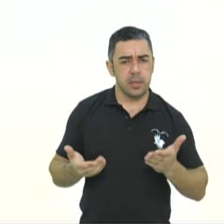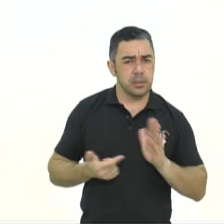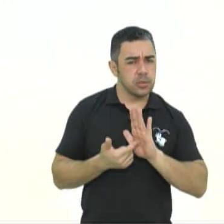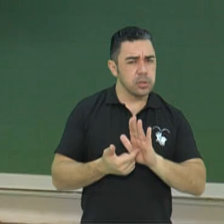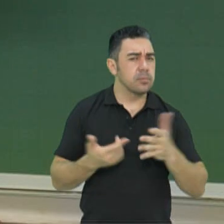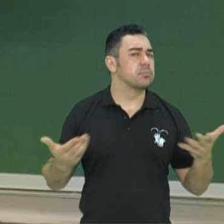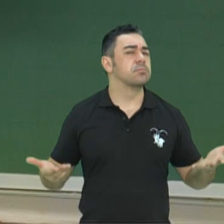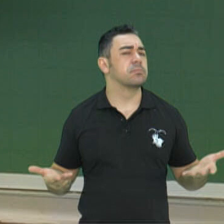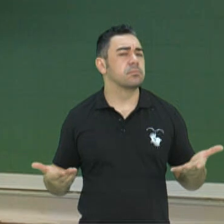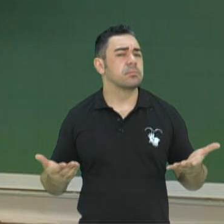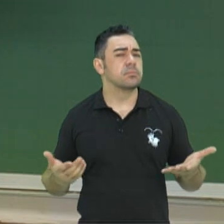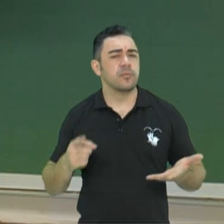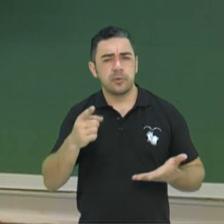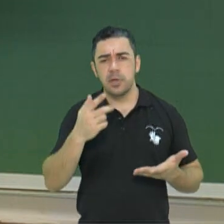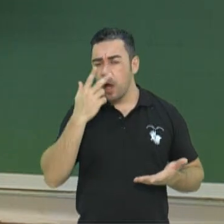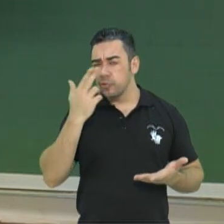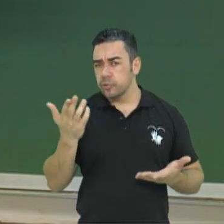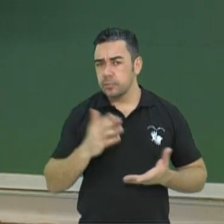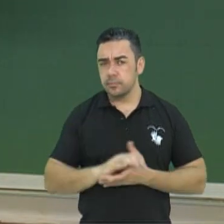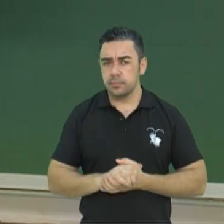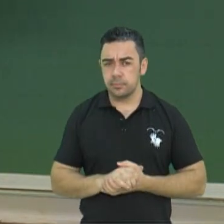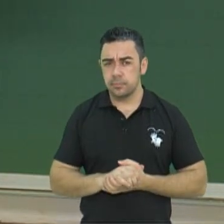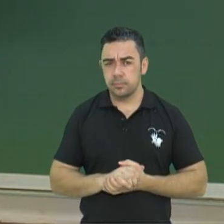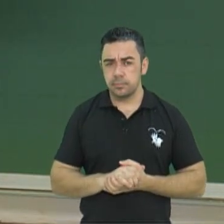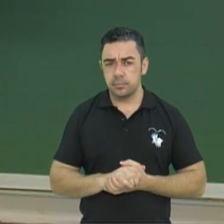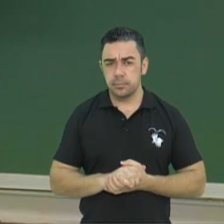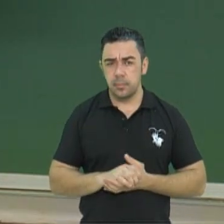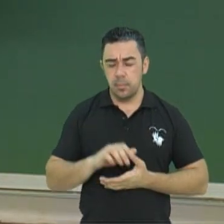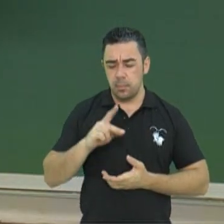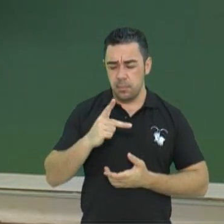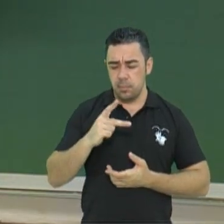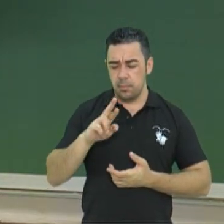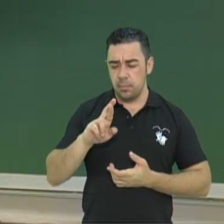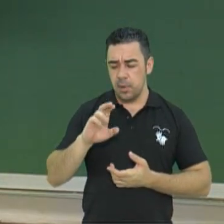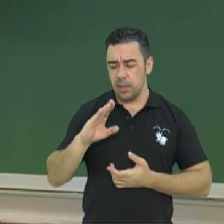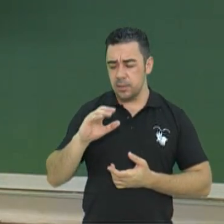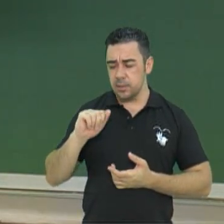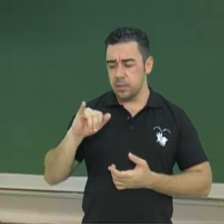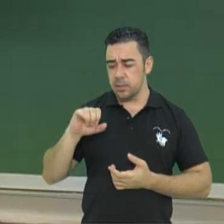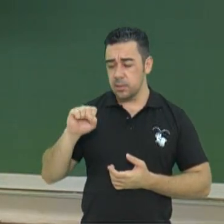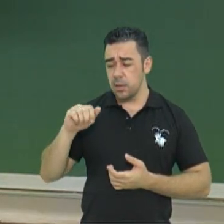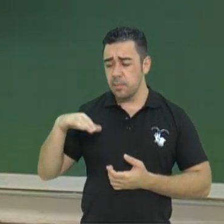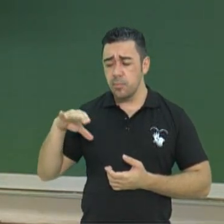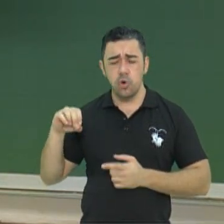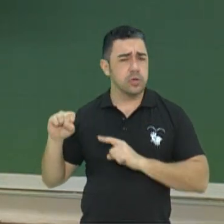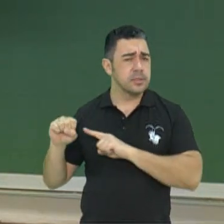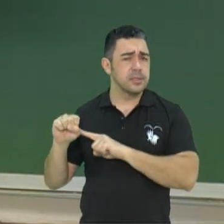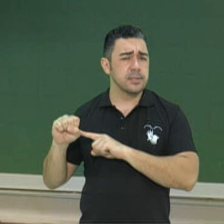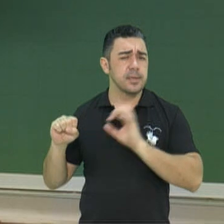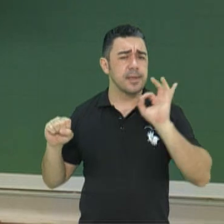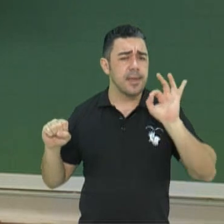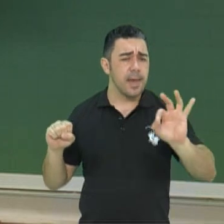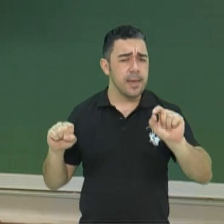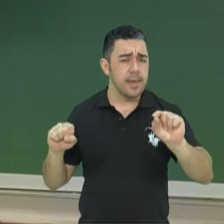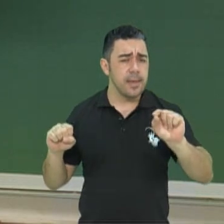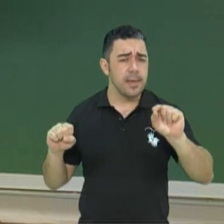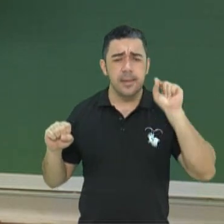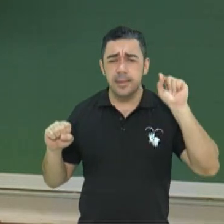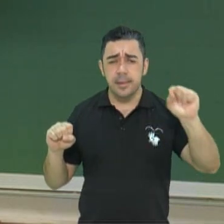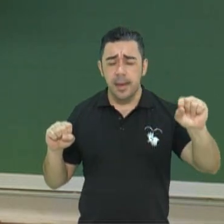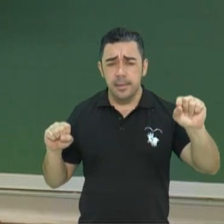aí, o que vocês acham, pessoal? Precisamos. Quem precisamos? Né? Vamos pensar aqui um pouquinho.